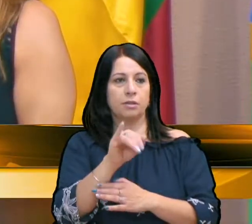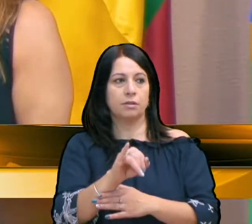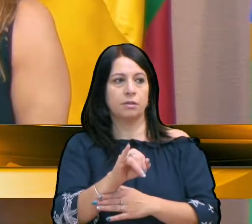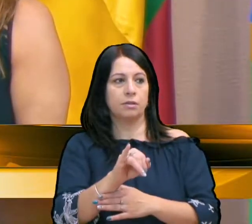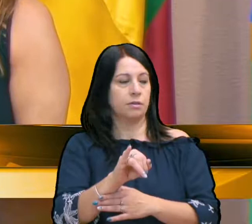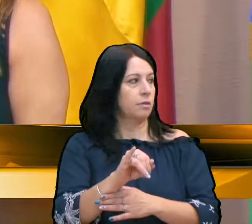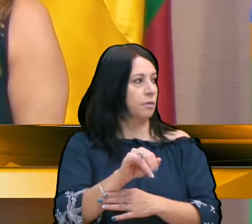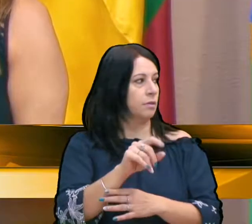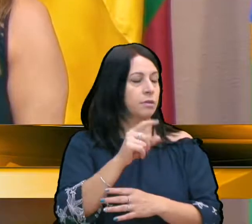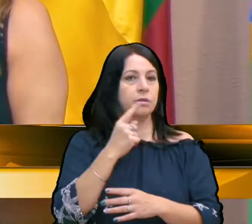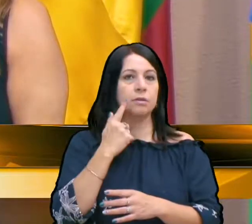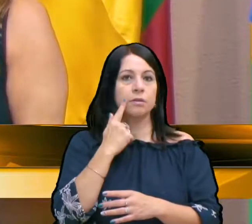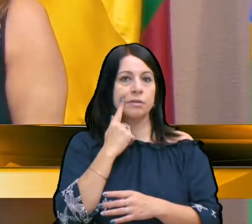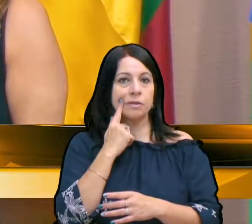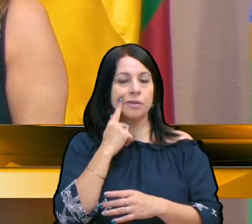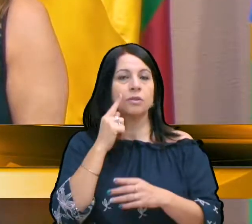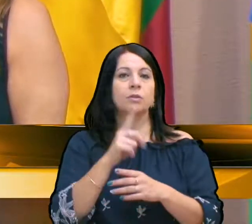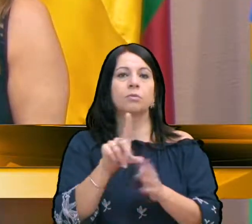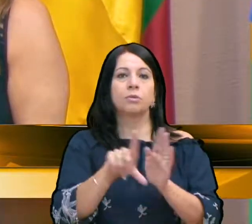é a Lei